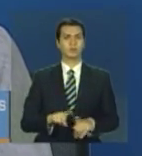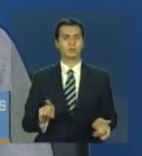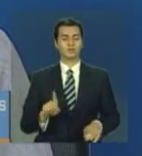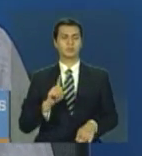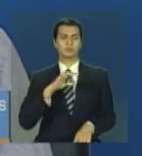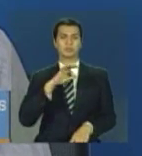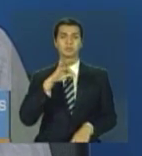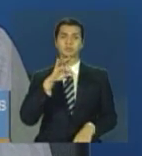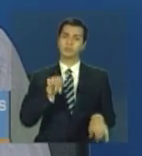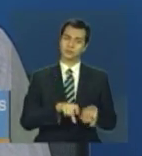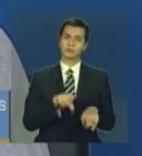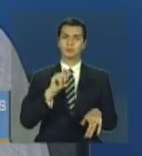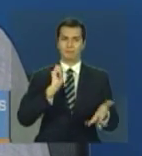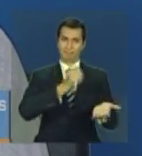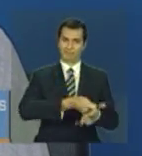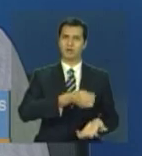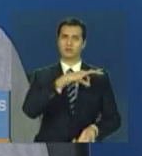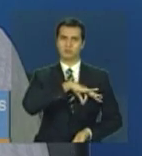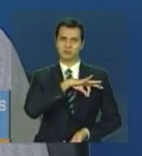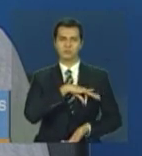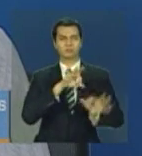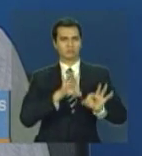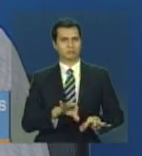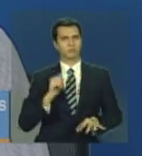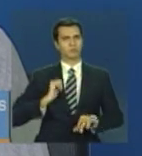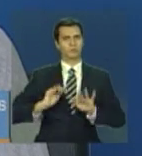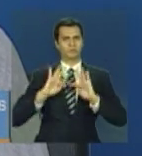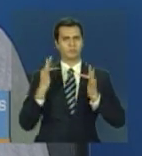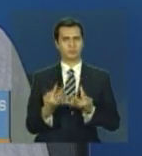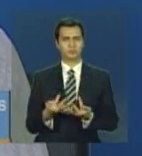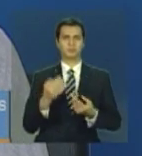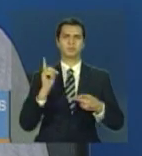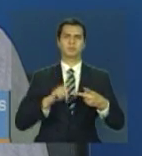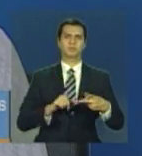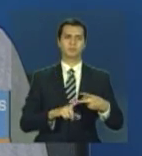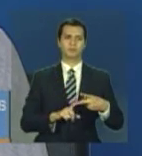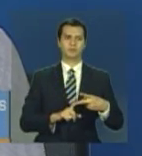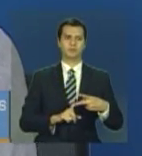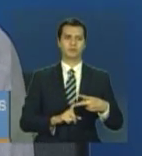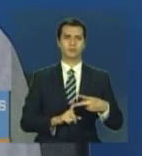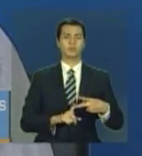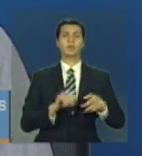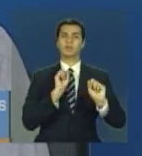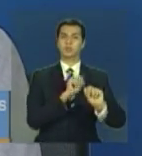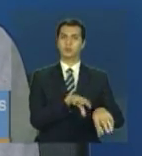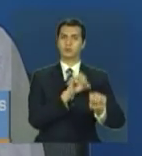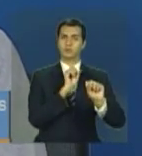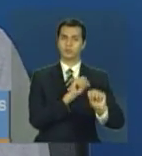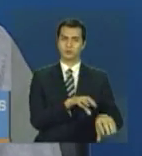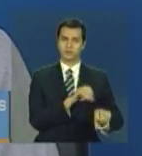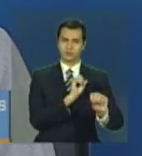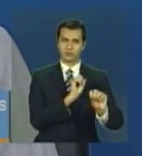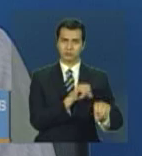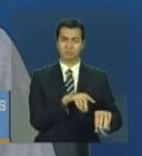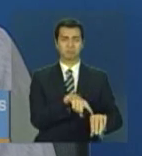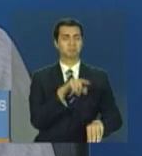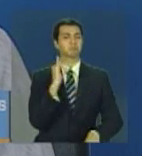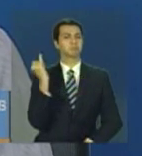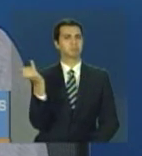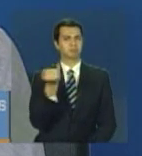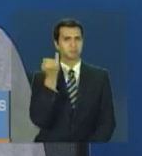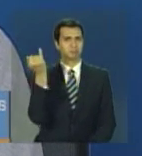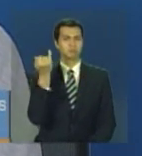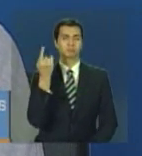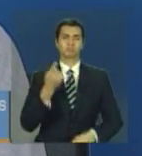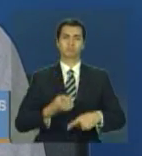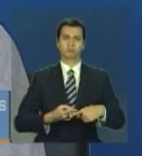renda. O Brasil Sem Miséria associa também a universalização a serviços como educação, também que é um fator, né, de